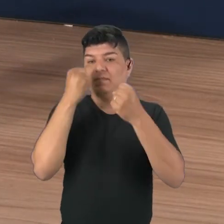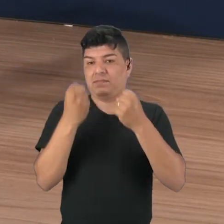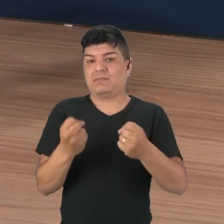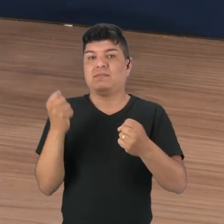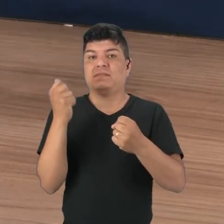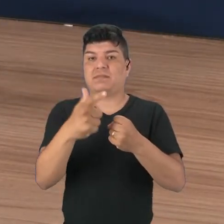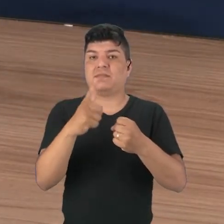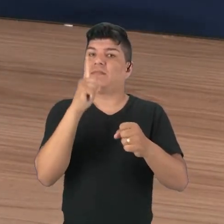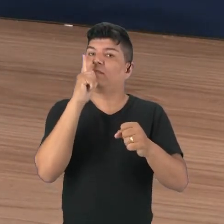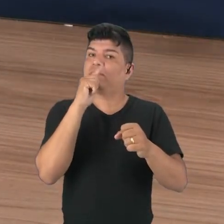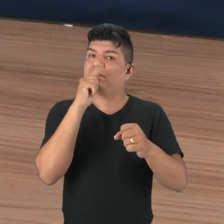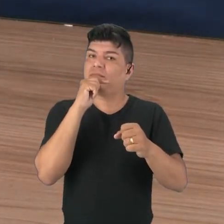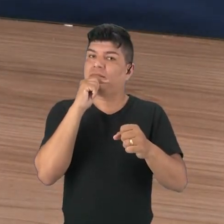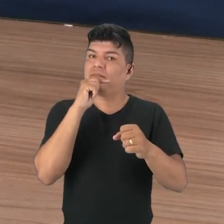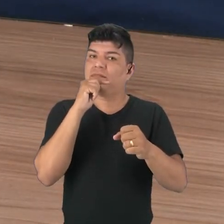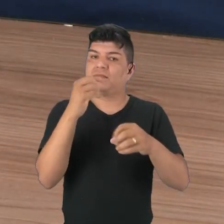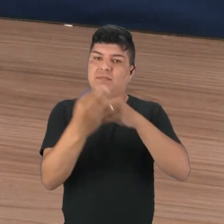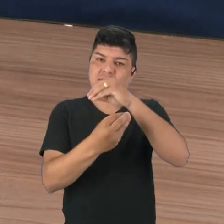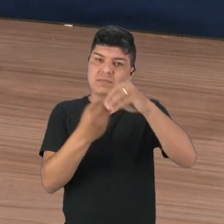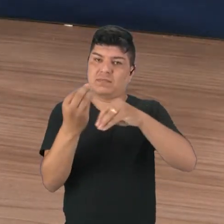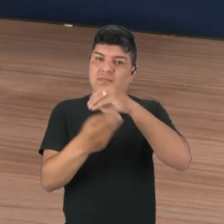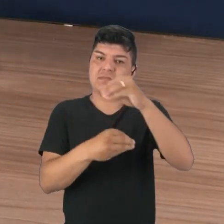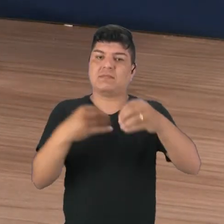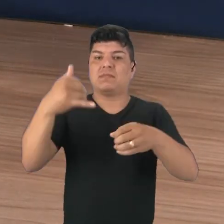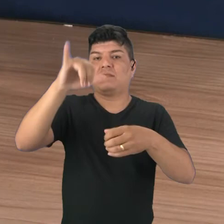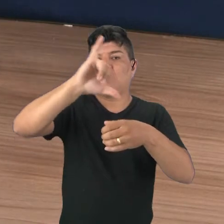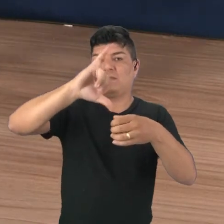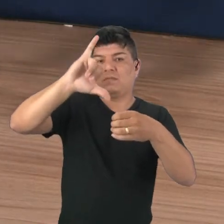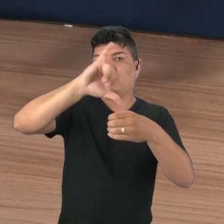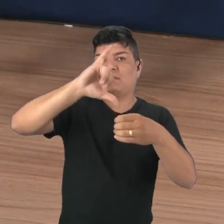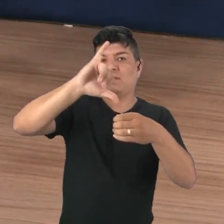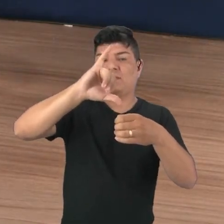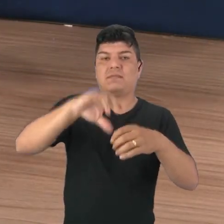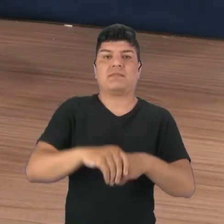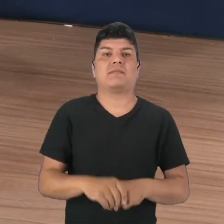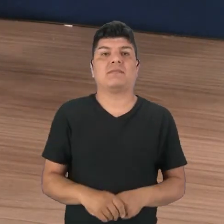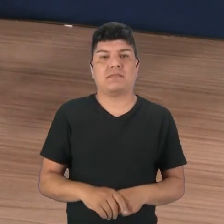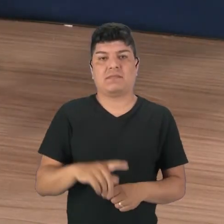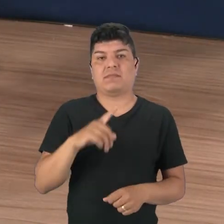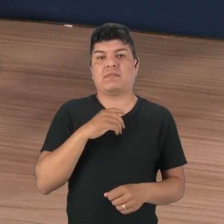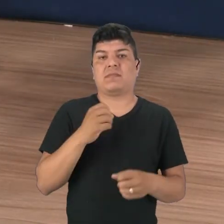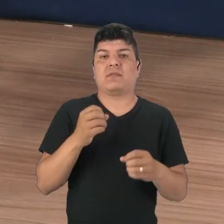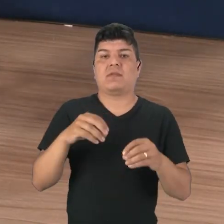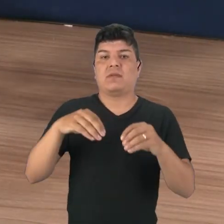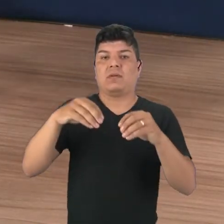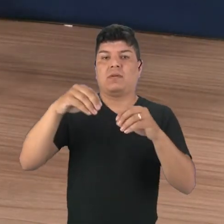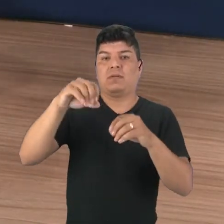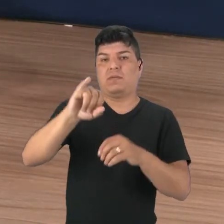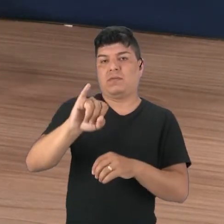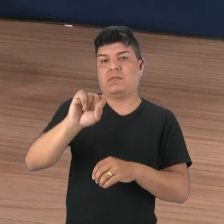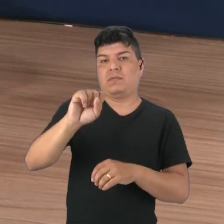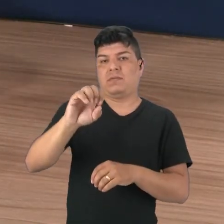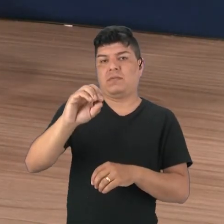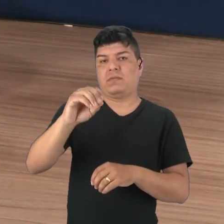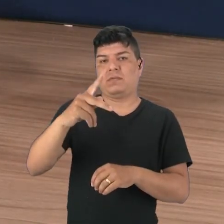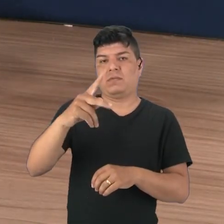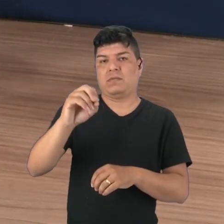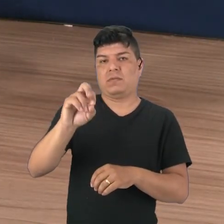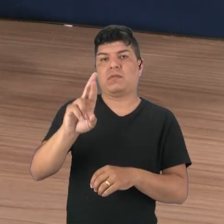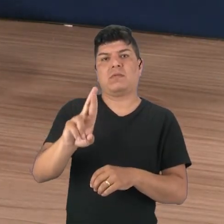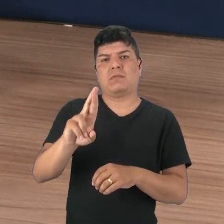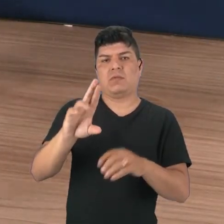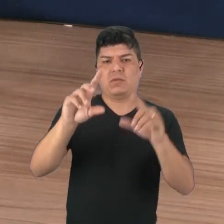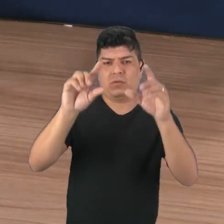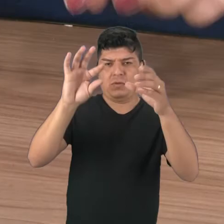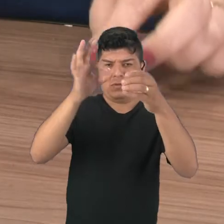E ficou no meio do óleo. E aqui eu tenho um pedacinho de isopor. Olha só. O que vai acontecer? Será que o